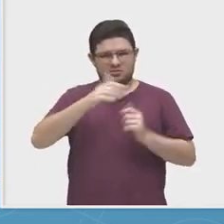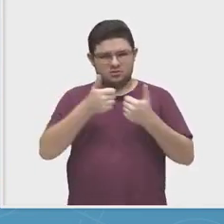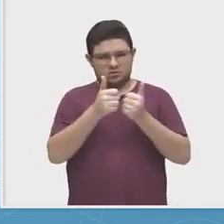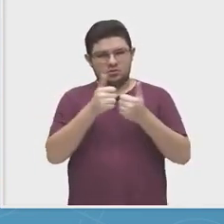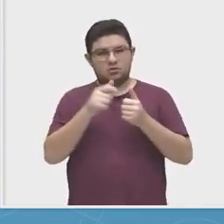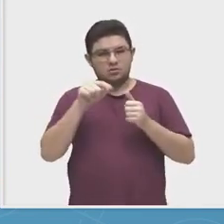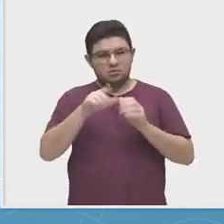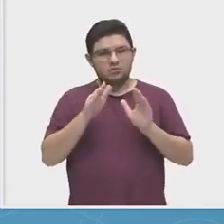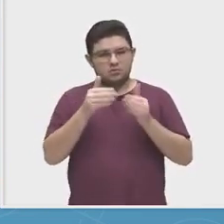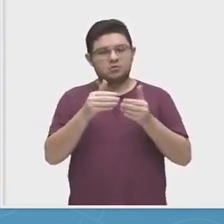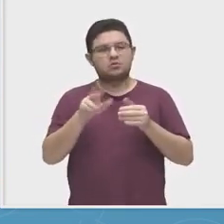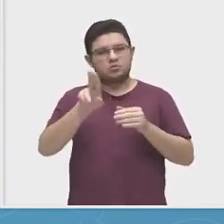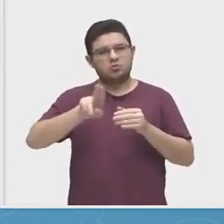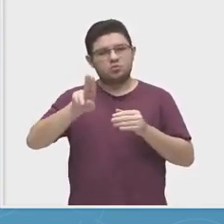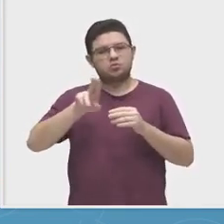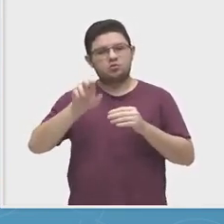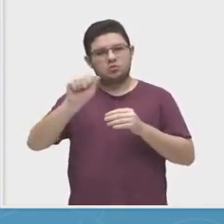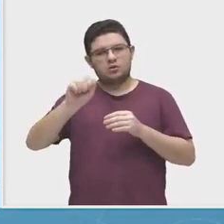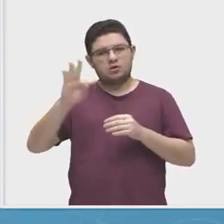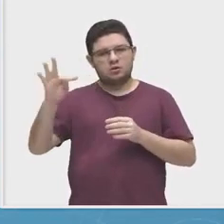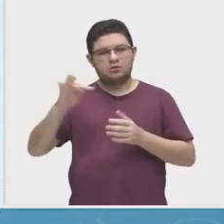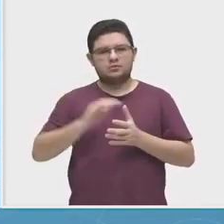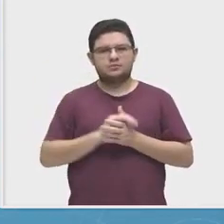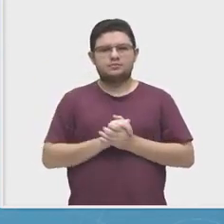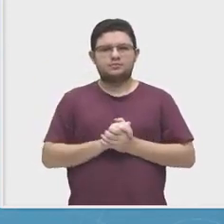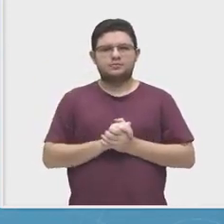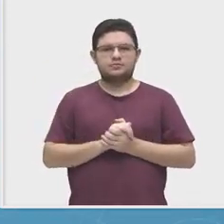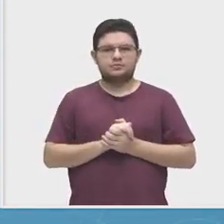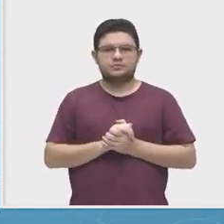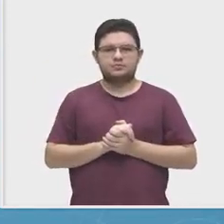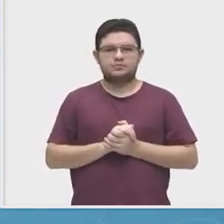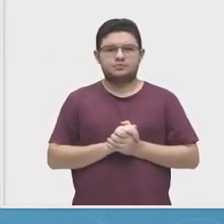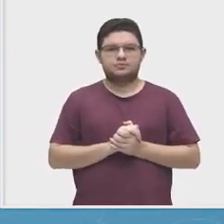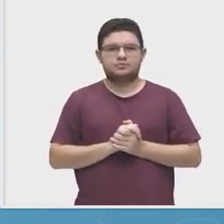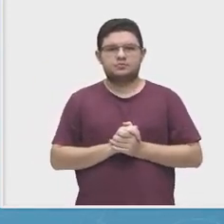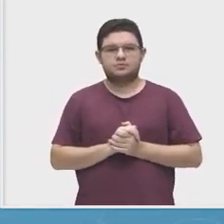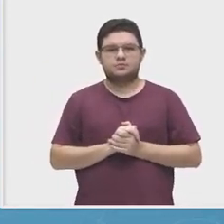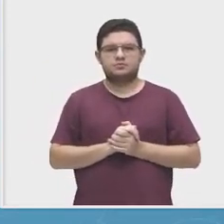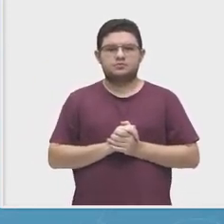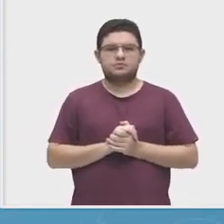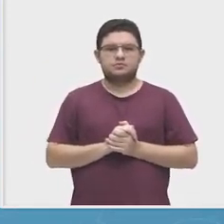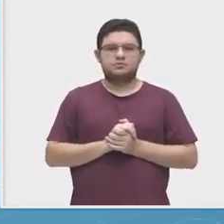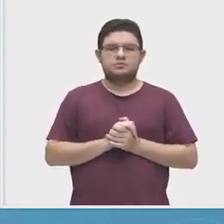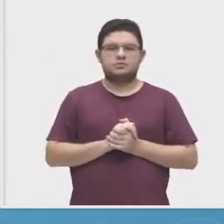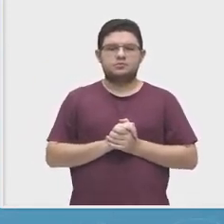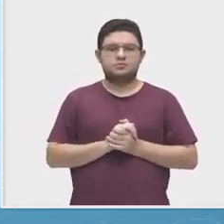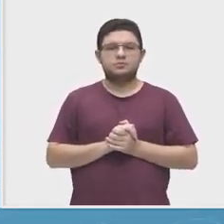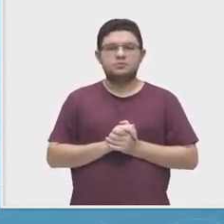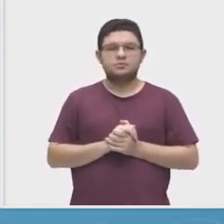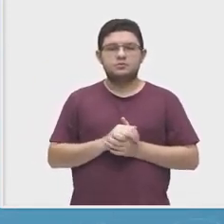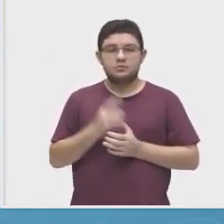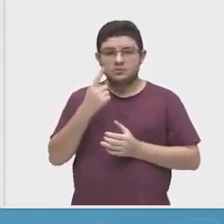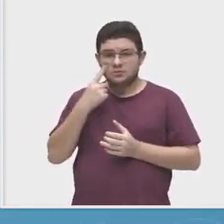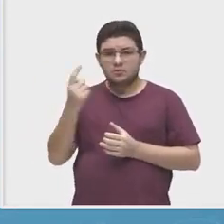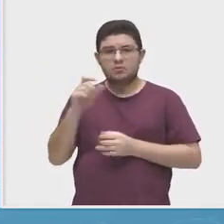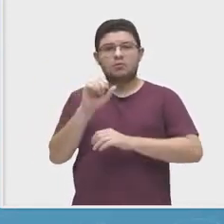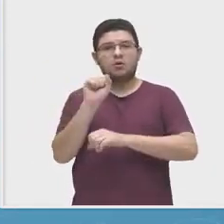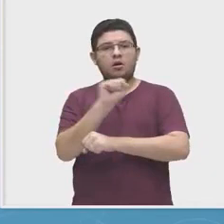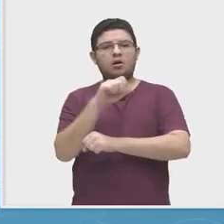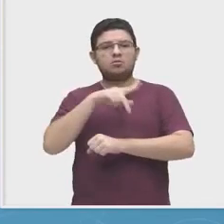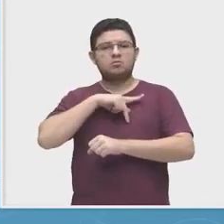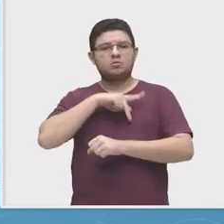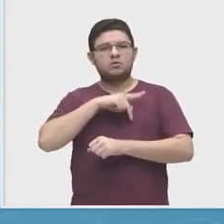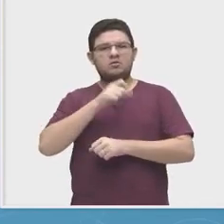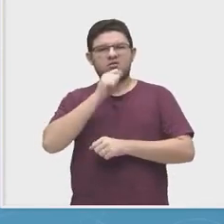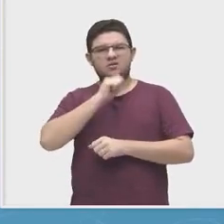exemplo. My old car is at the entrance. Meu carro velho, né, está